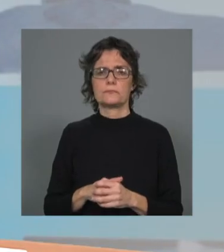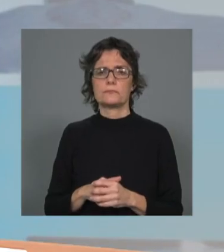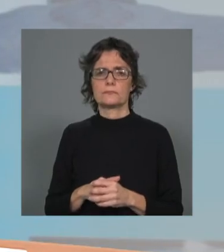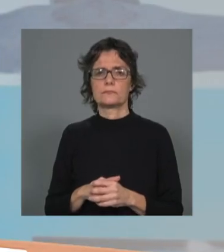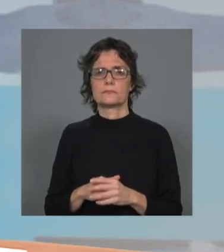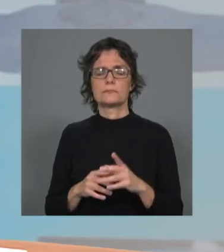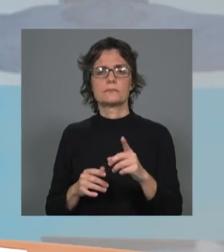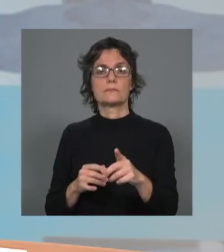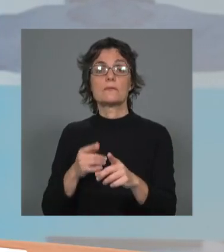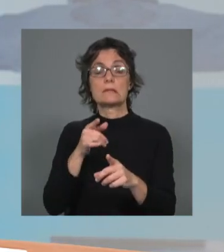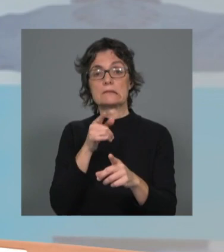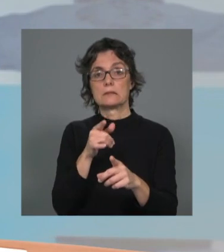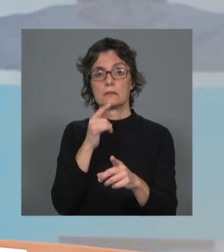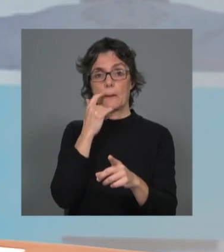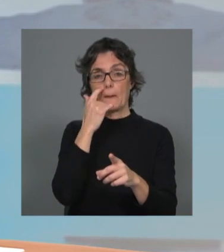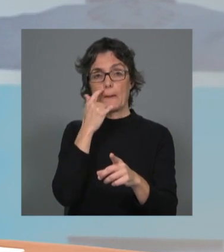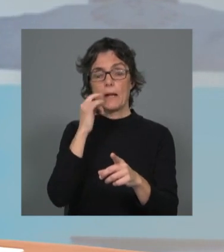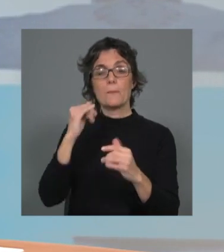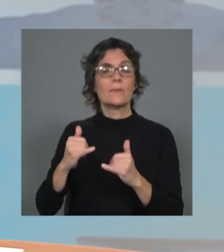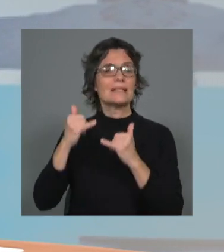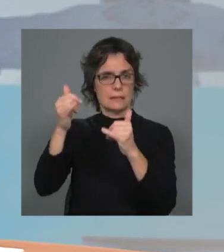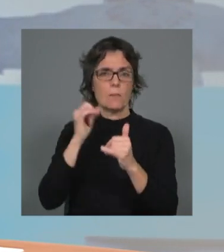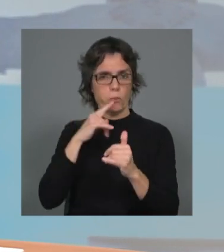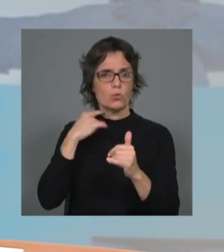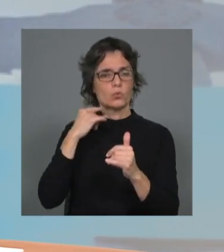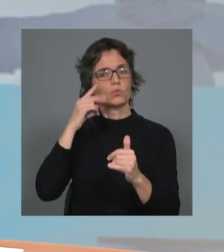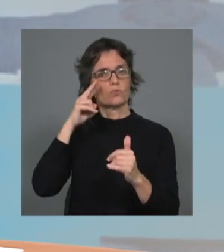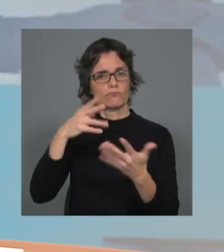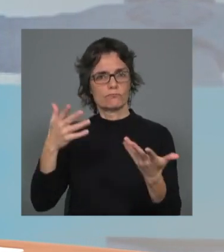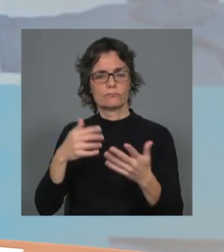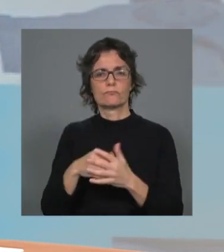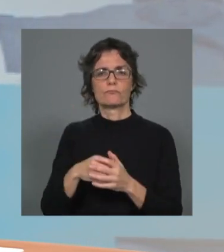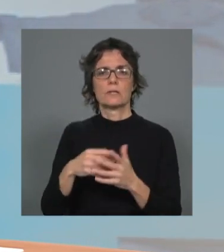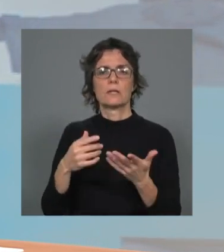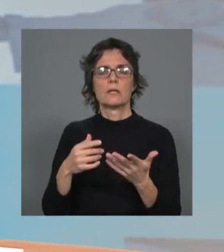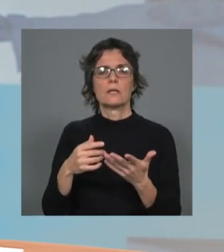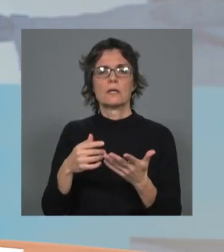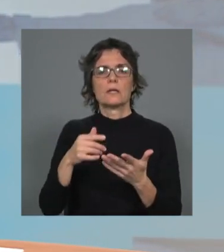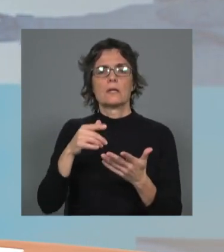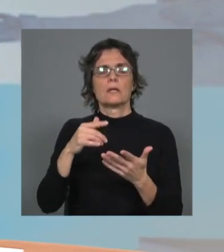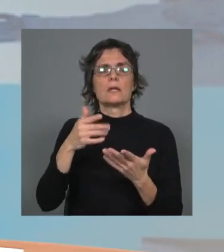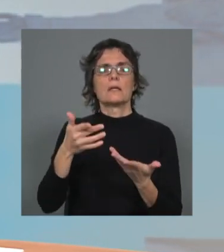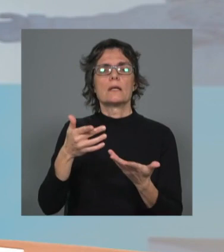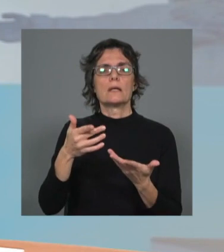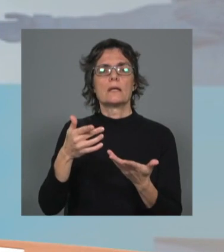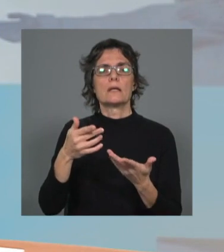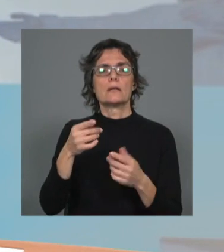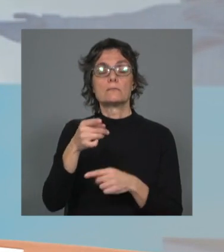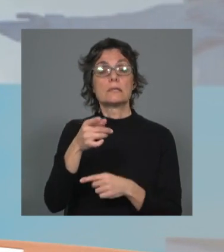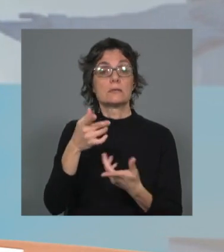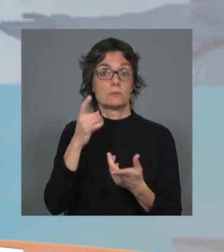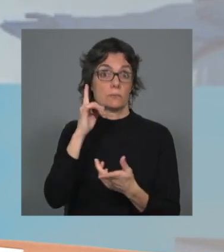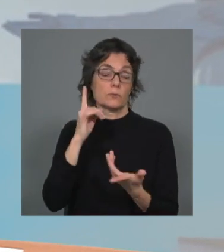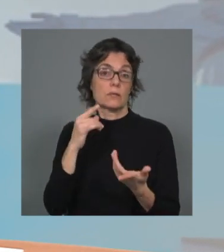já esse convite para que depois posteriormente adiram e possam acompanhar também esta riqueza de